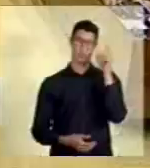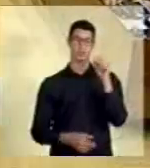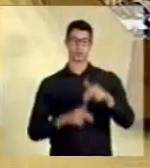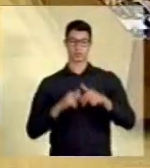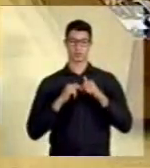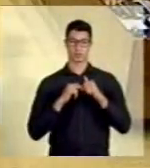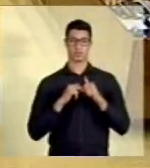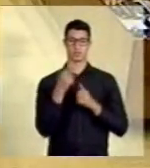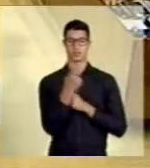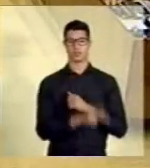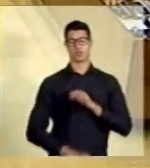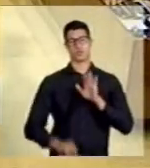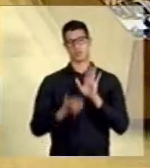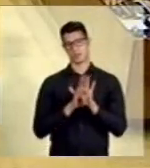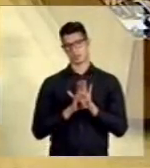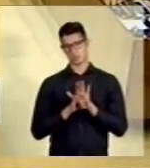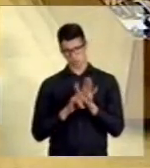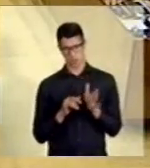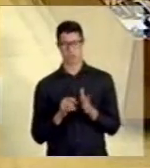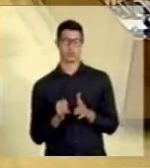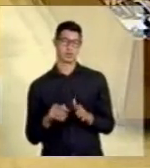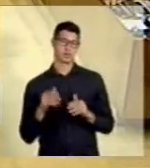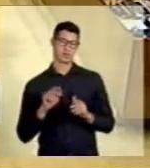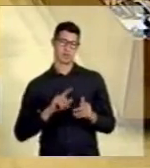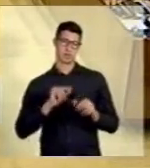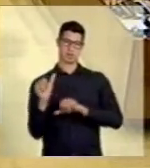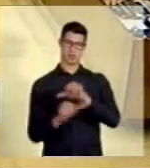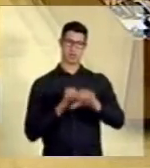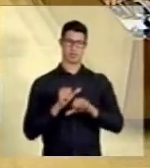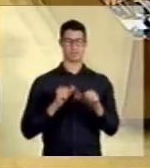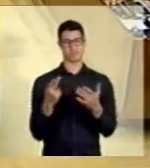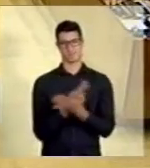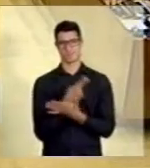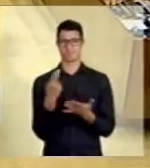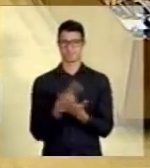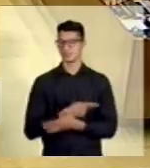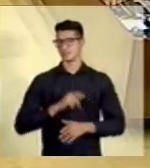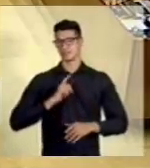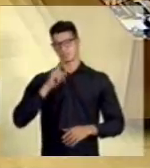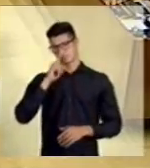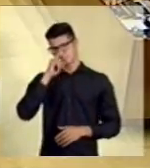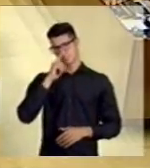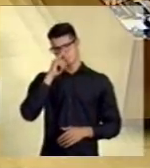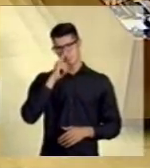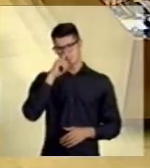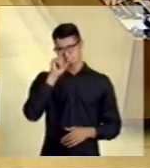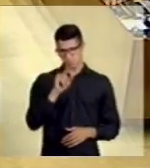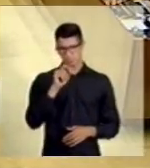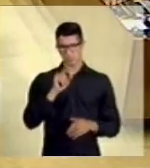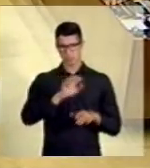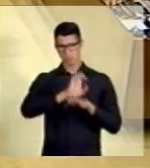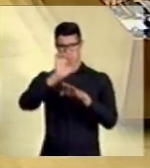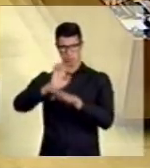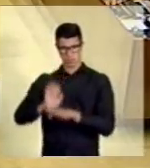por causa de sua identidade de gênero traduzem situações patológicas que um